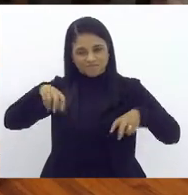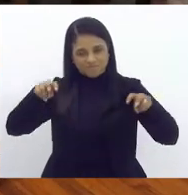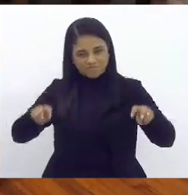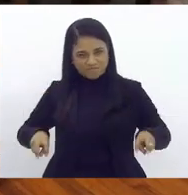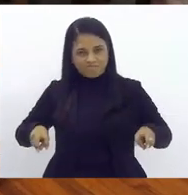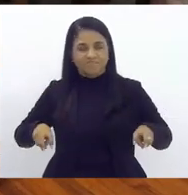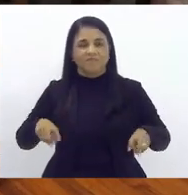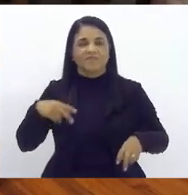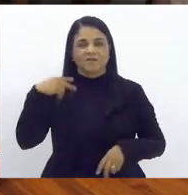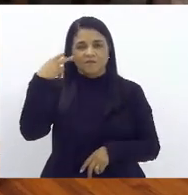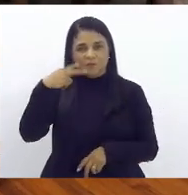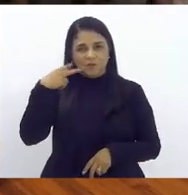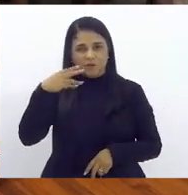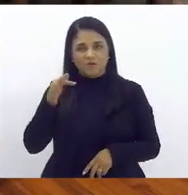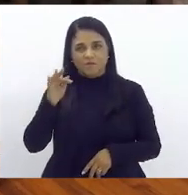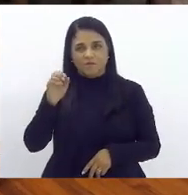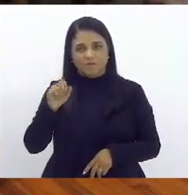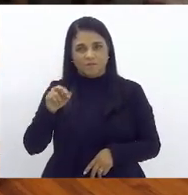também.